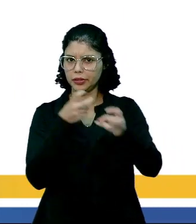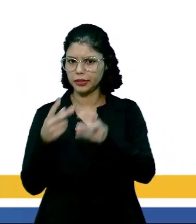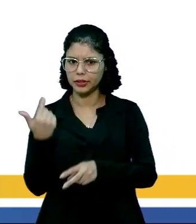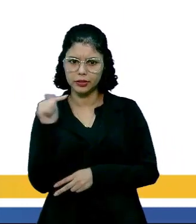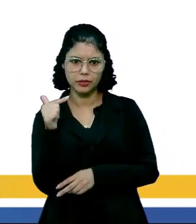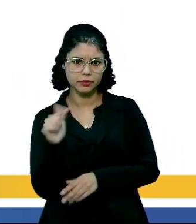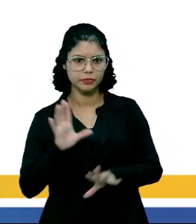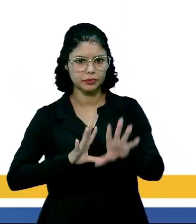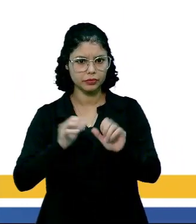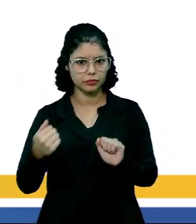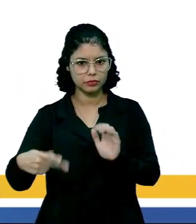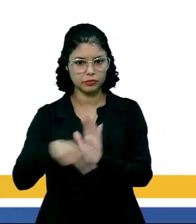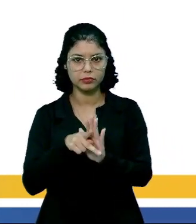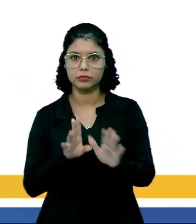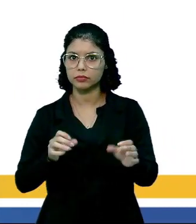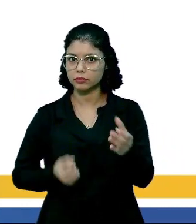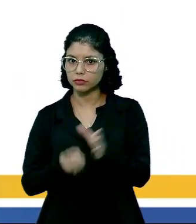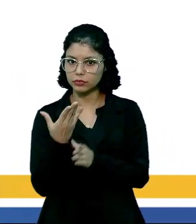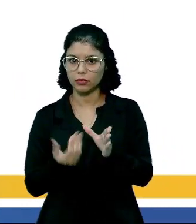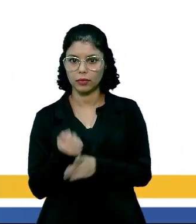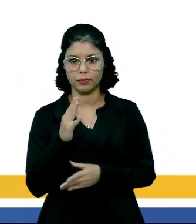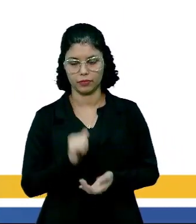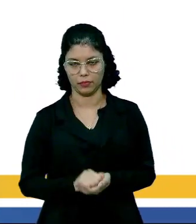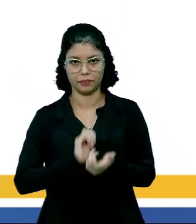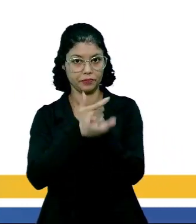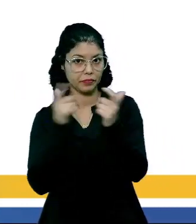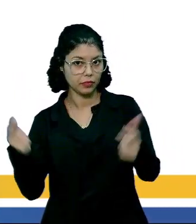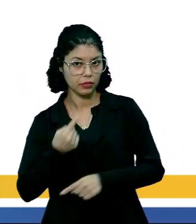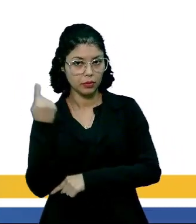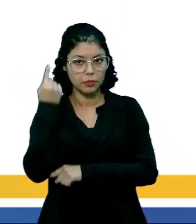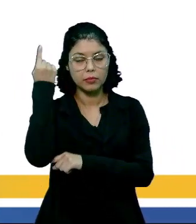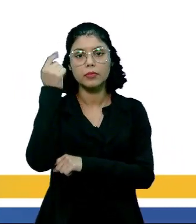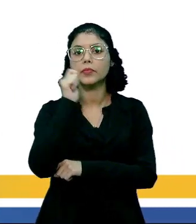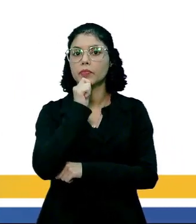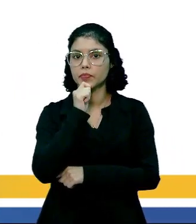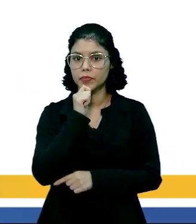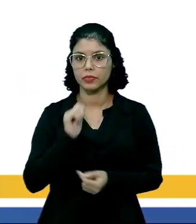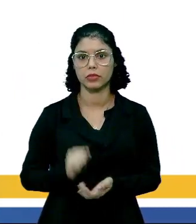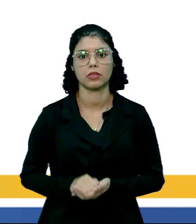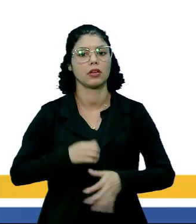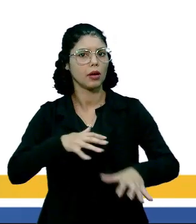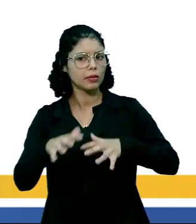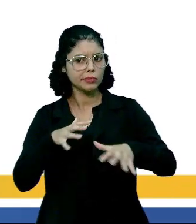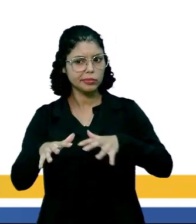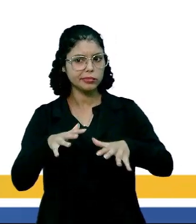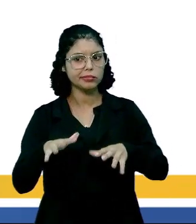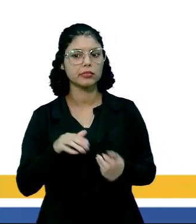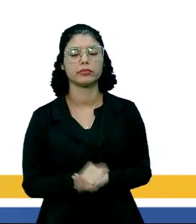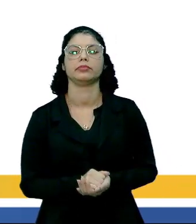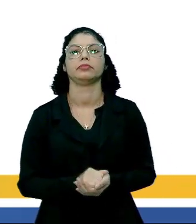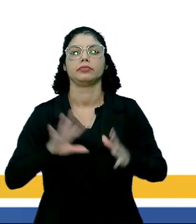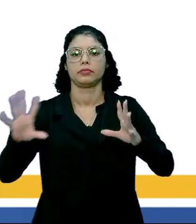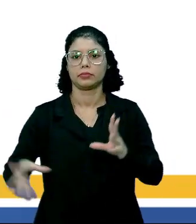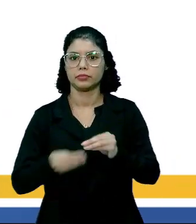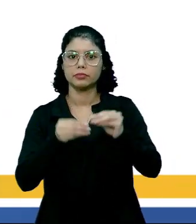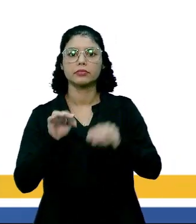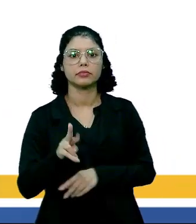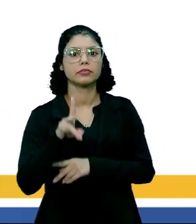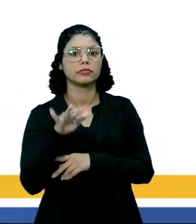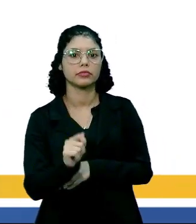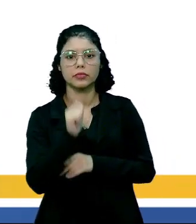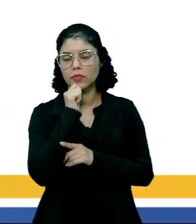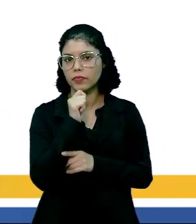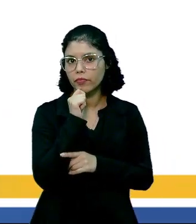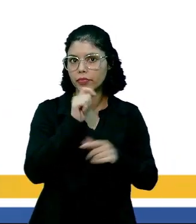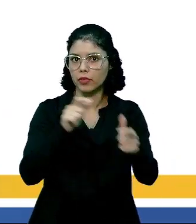a formação de produtos as moléculas estão em uma alta temperatura logo elas estão extremamente agitadas estão no complexo ativado né